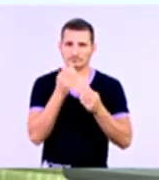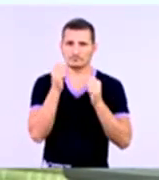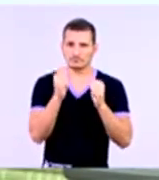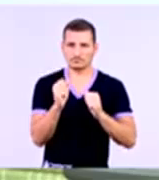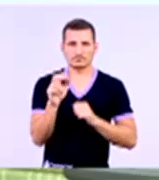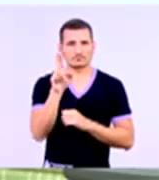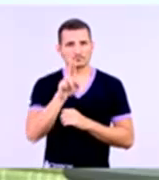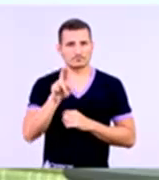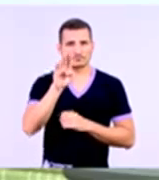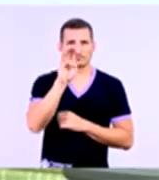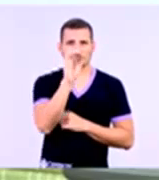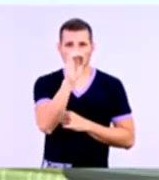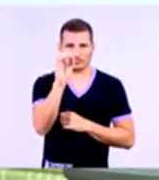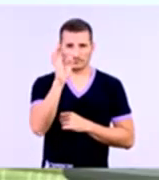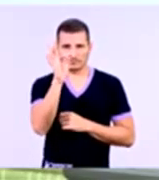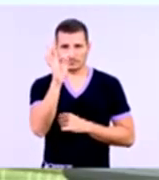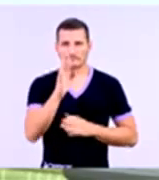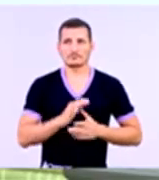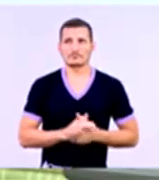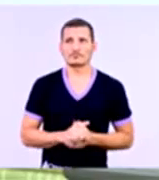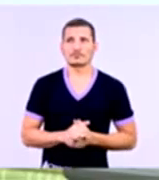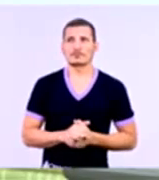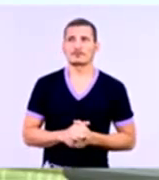utilizado o Bootstrap para esse fim.